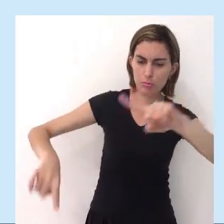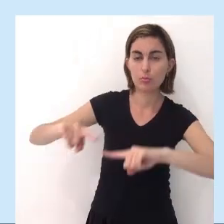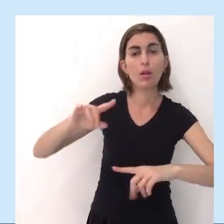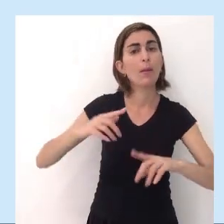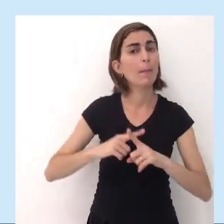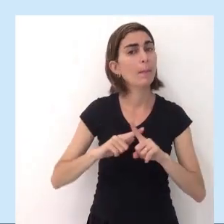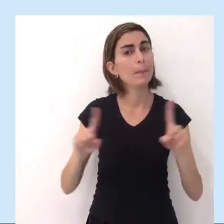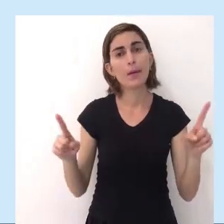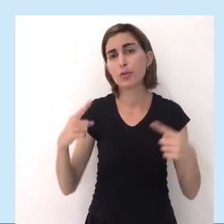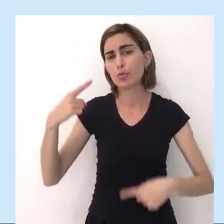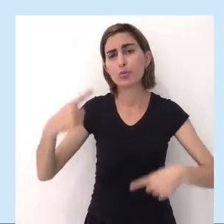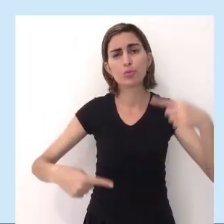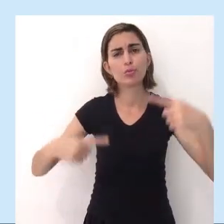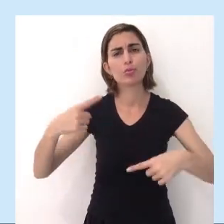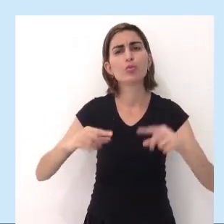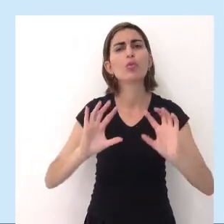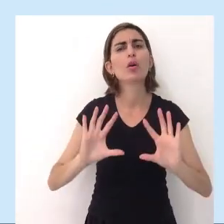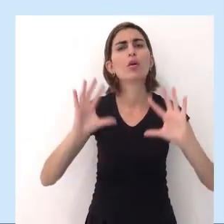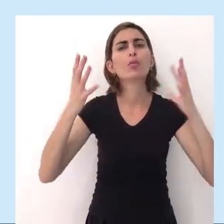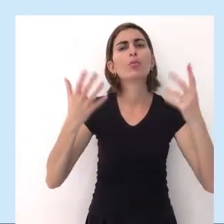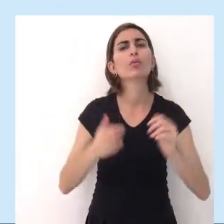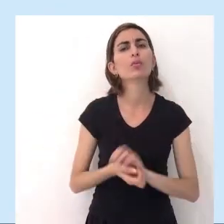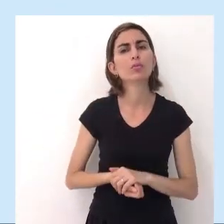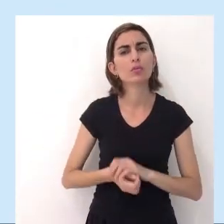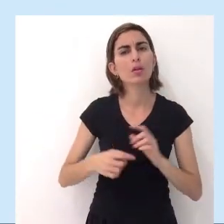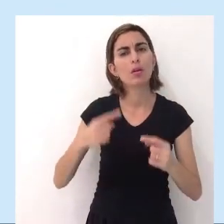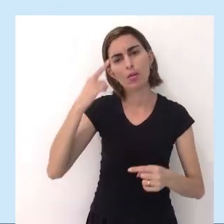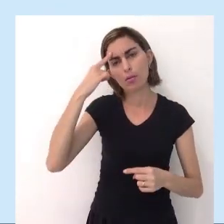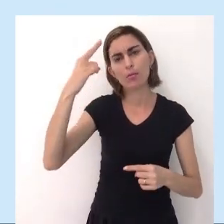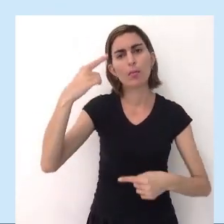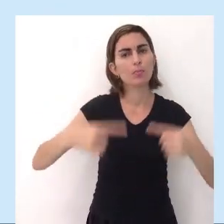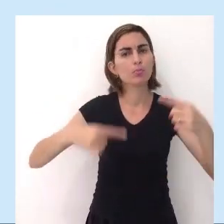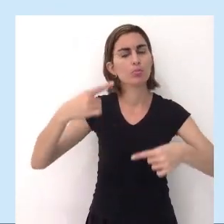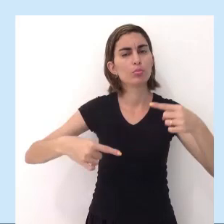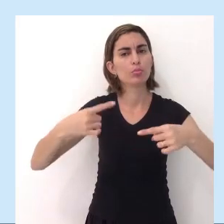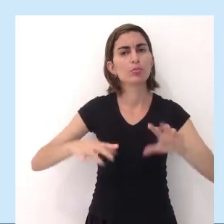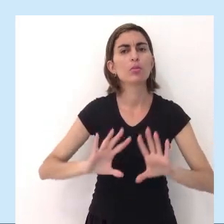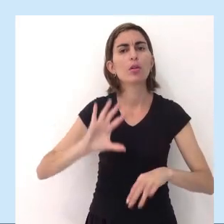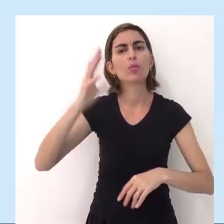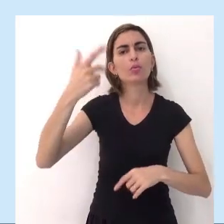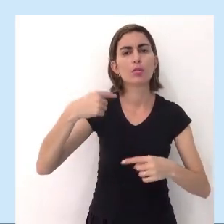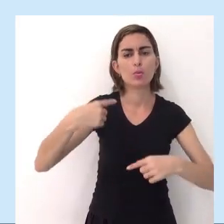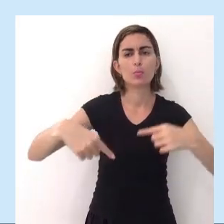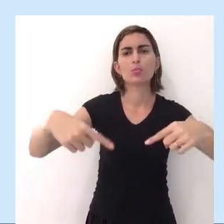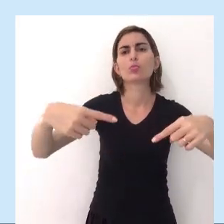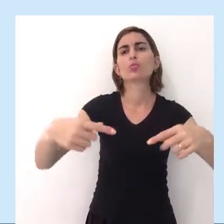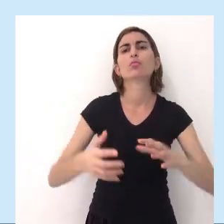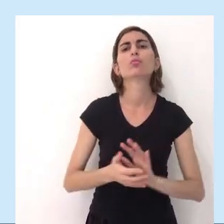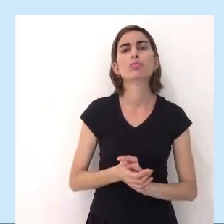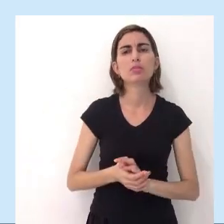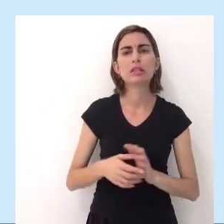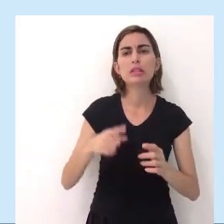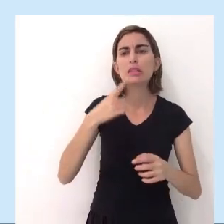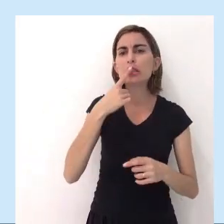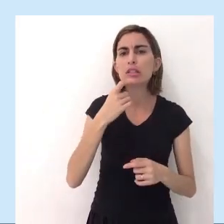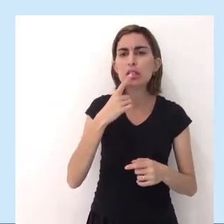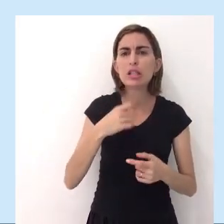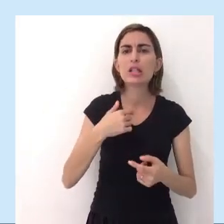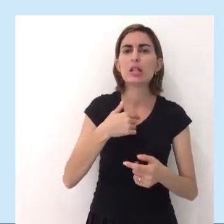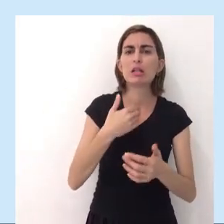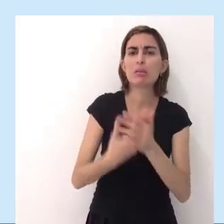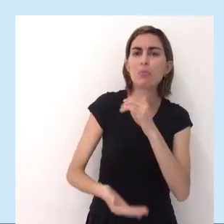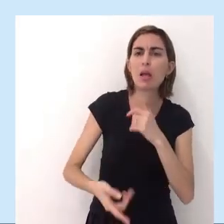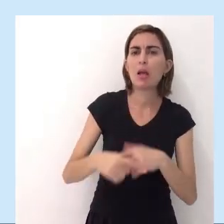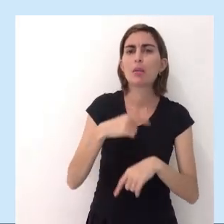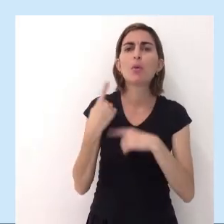os conflitos sangrentos, professor, o que é que aconteceu? Essa é uma ideia política que aconteceu, né? Mas o que aconteceu de sangrento nesse período